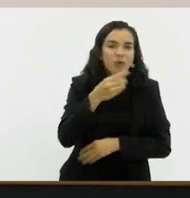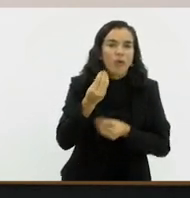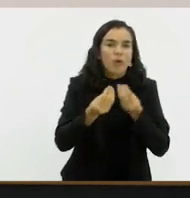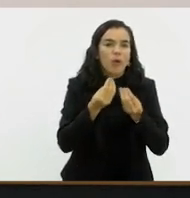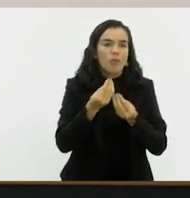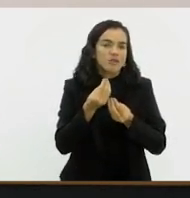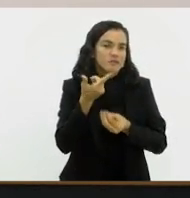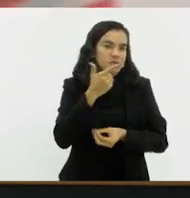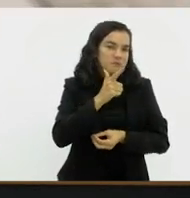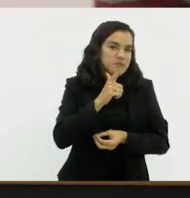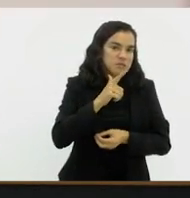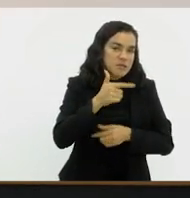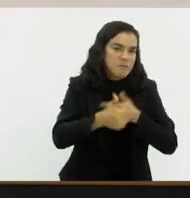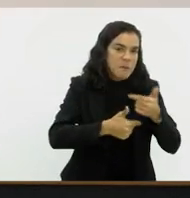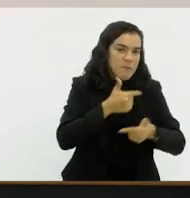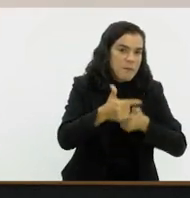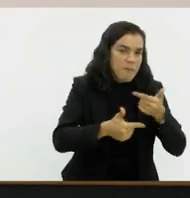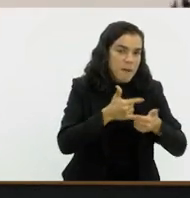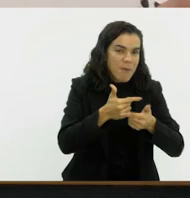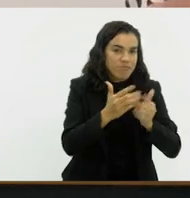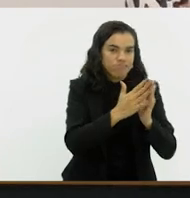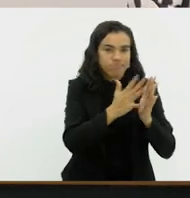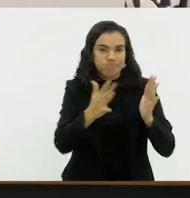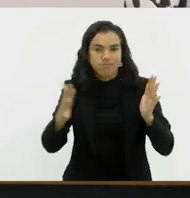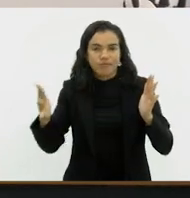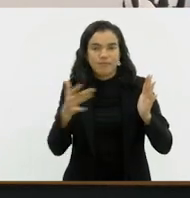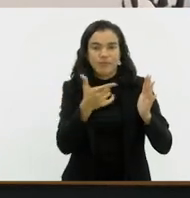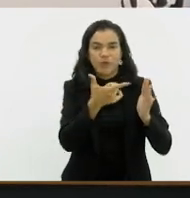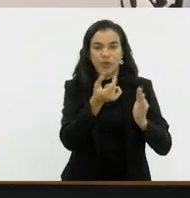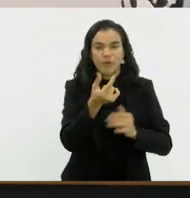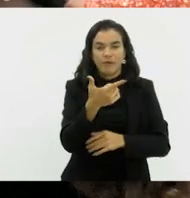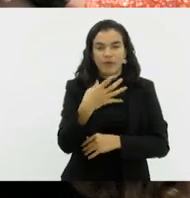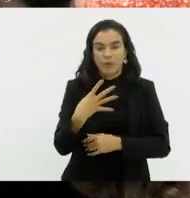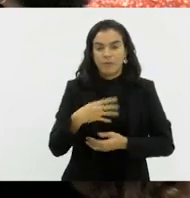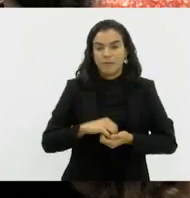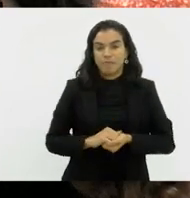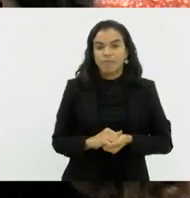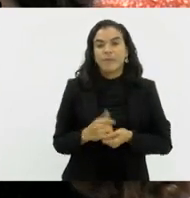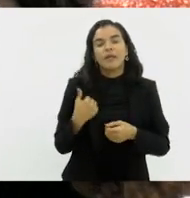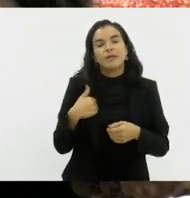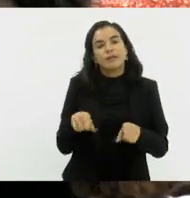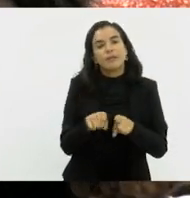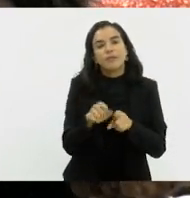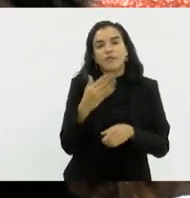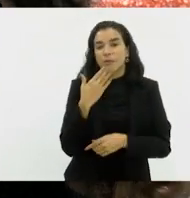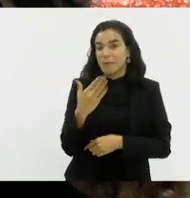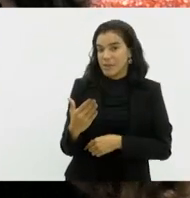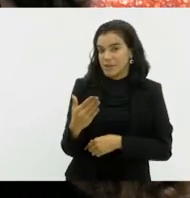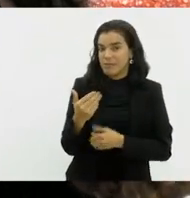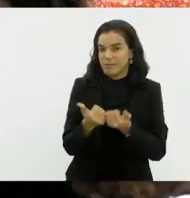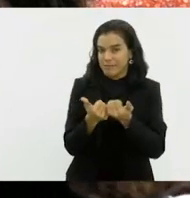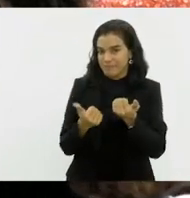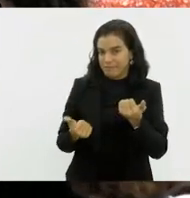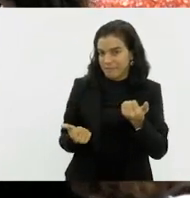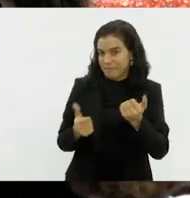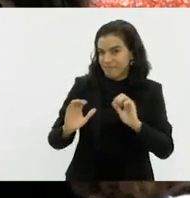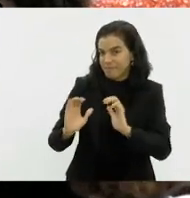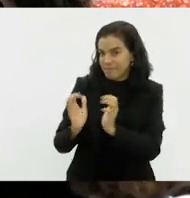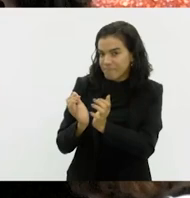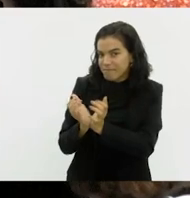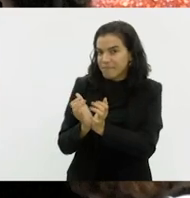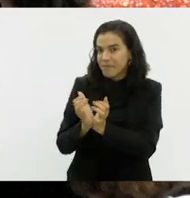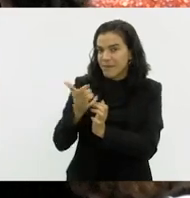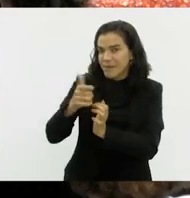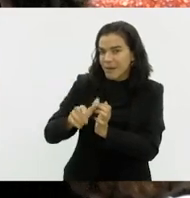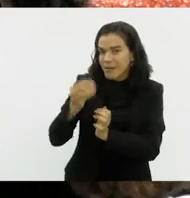trabalhos ao longo desse ano de 2024. Muito obrigado, deputado. Eu vou pedir aqui a assessoria para tentar mais